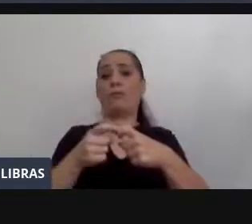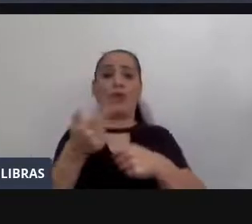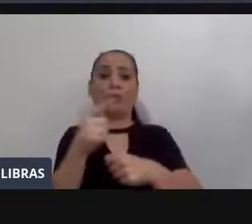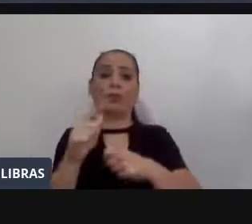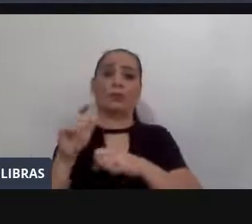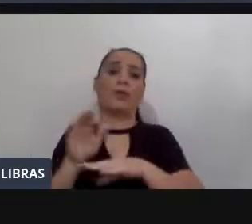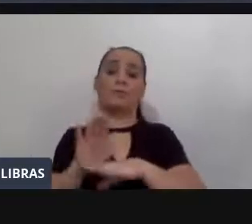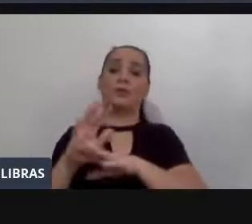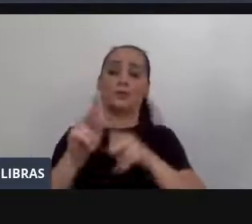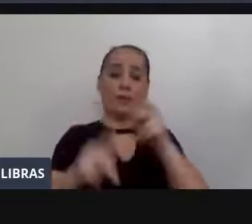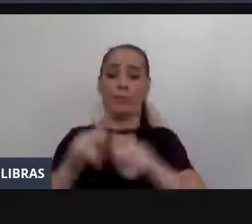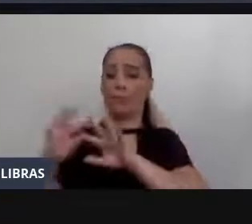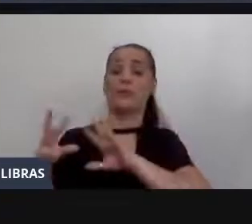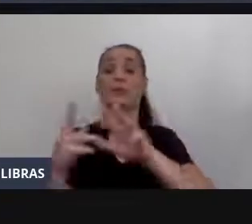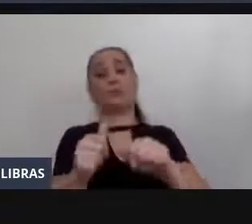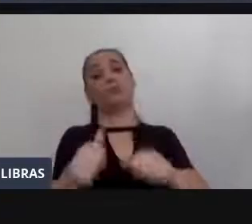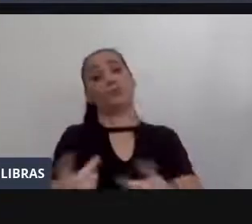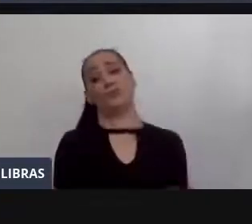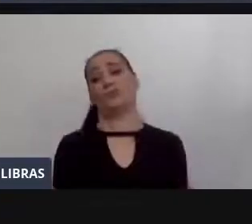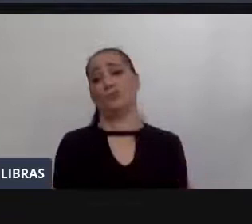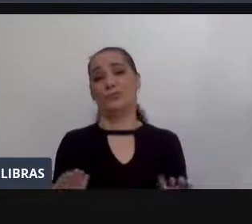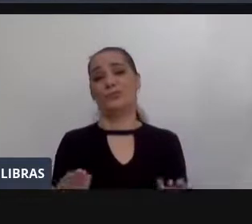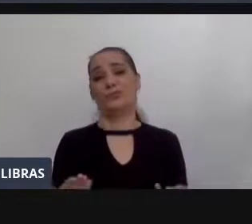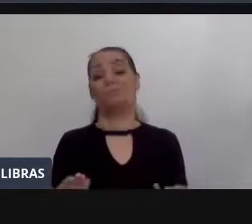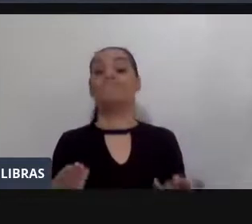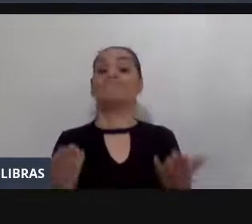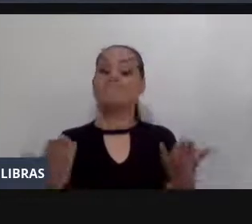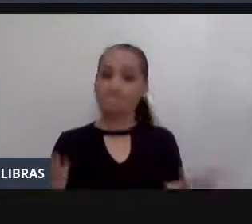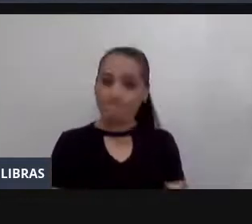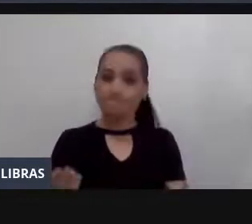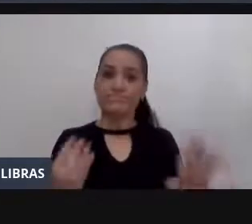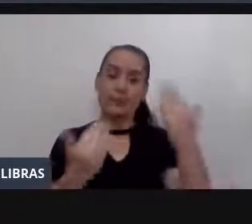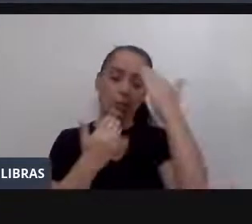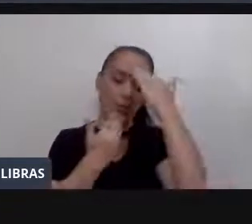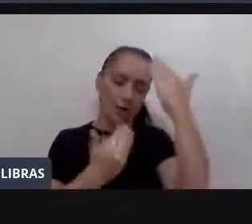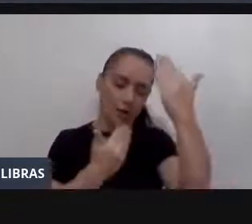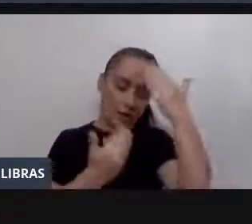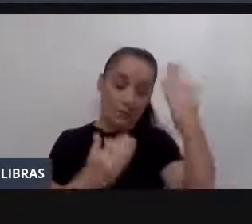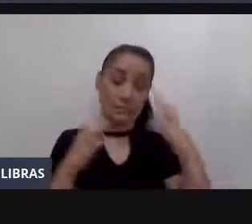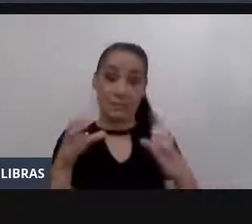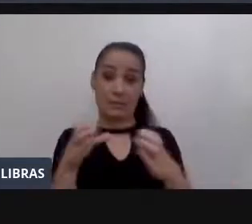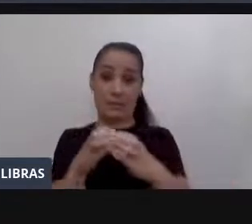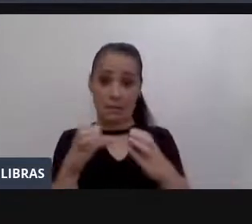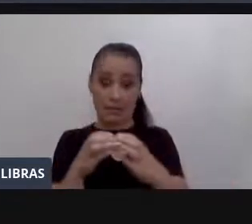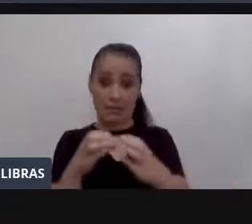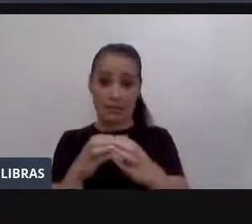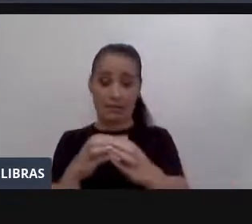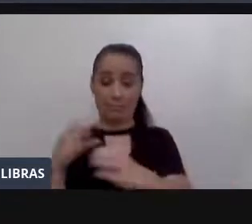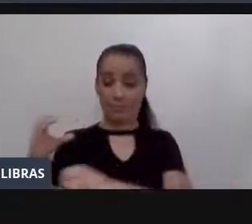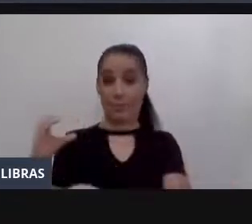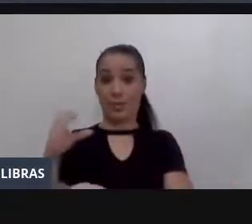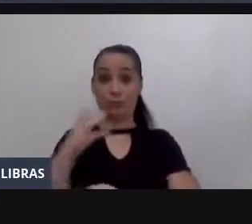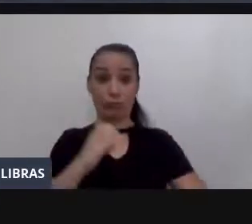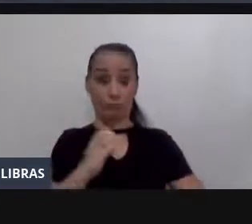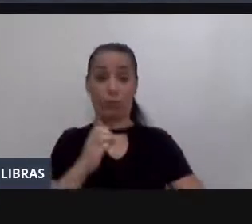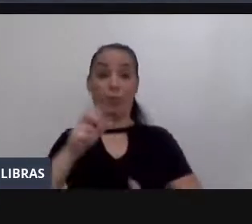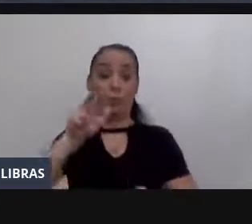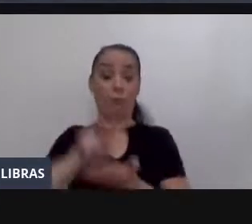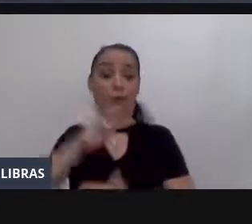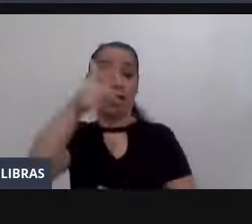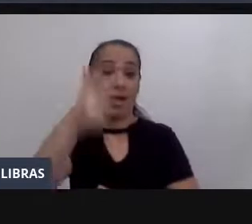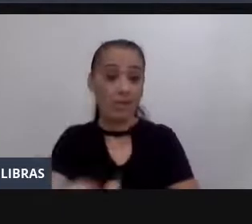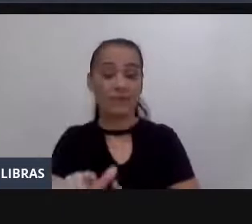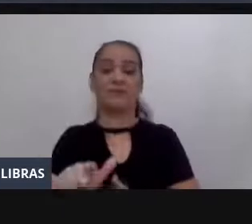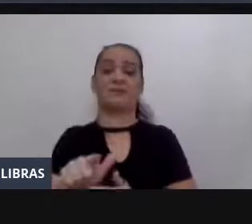aqui, deixo aqui, eu quero agradecer a equipe de revalidação de diploma, o Pedro, a Elizabeth, a Daniele, que